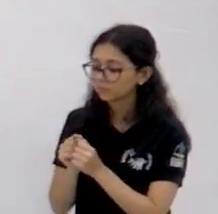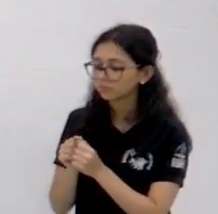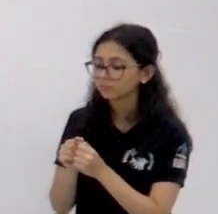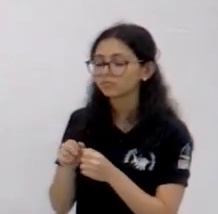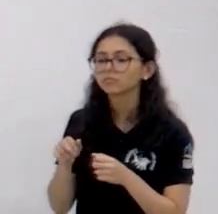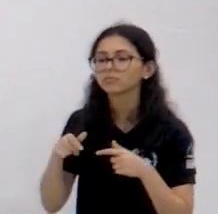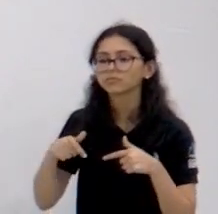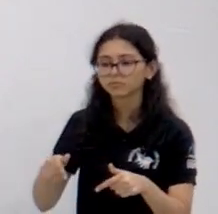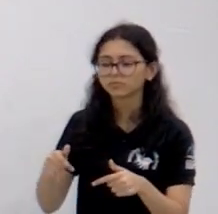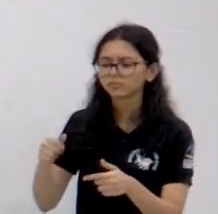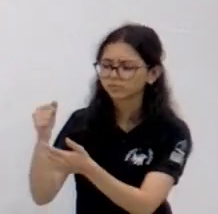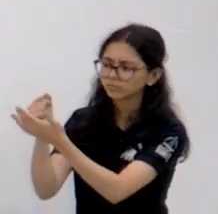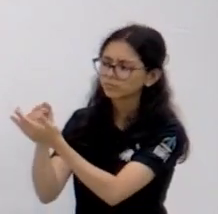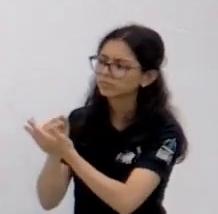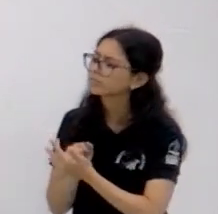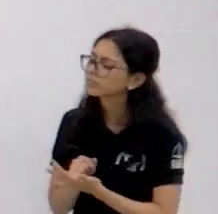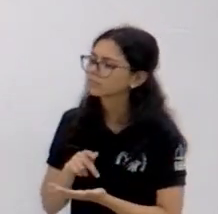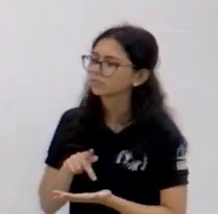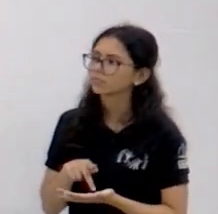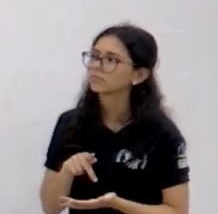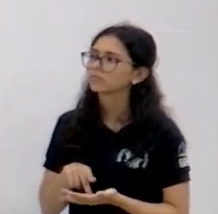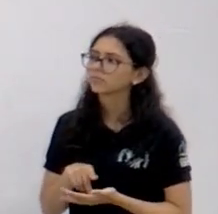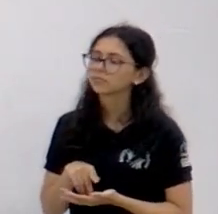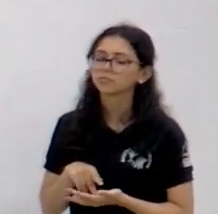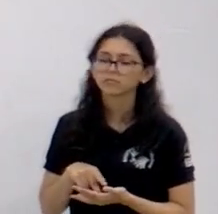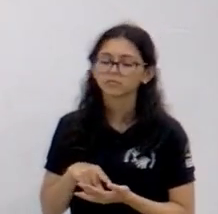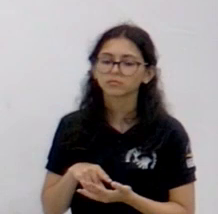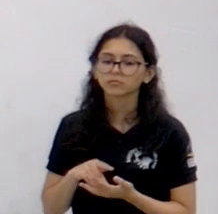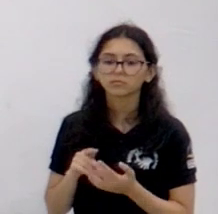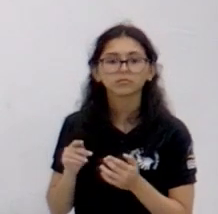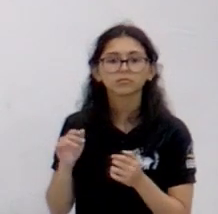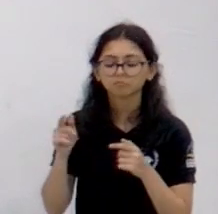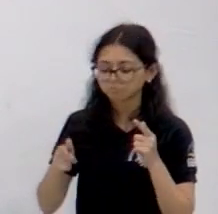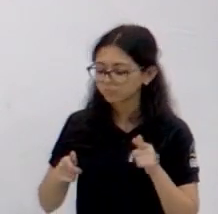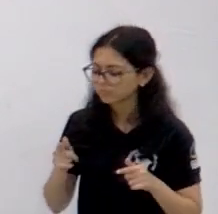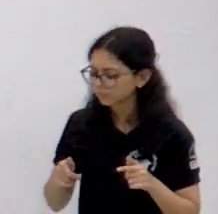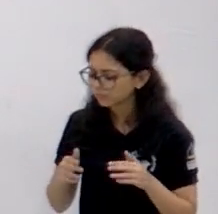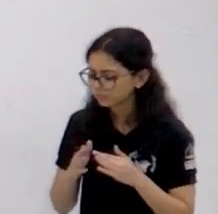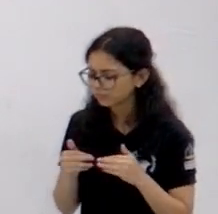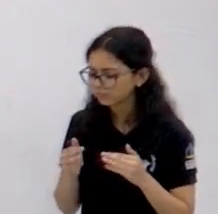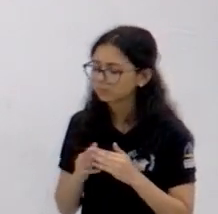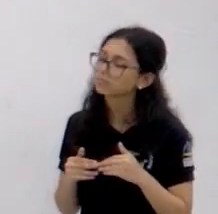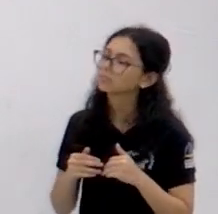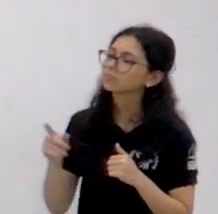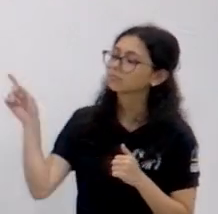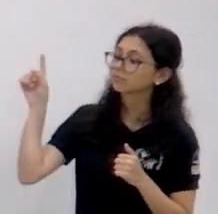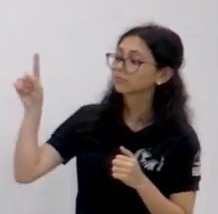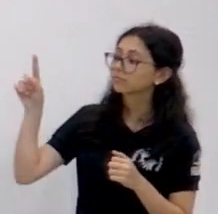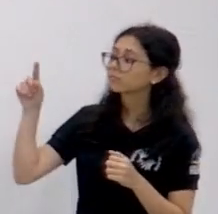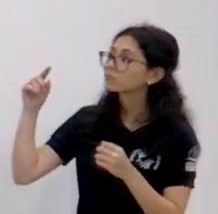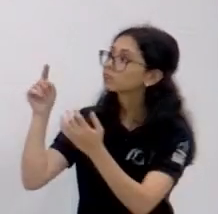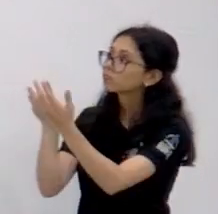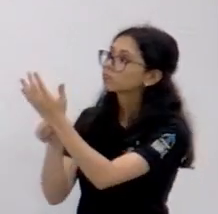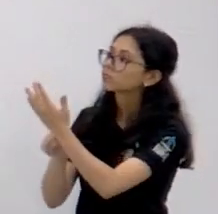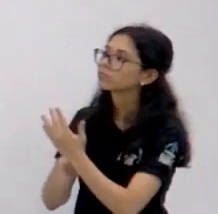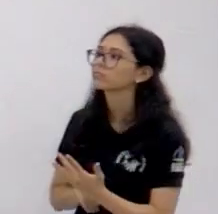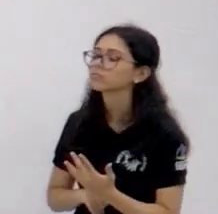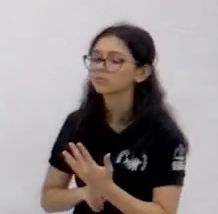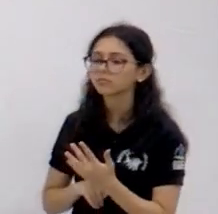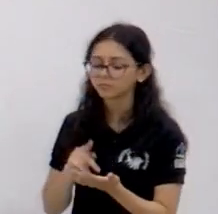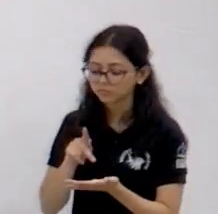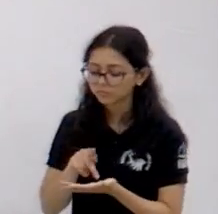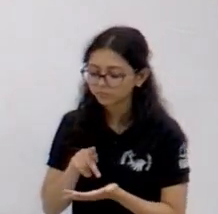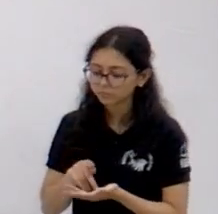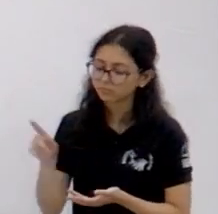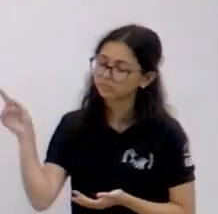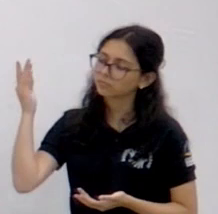o orvalho molhar apenas a lã, e todo o chão estiver seco, saberei que tu libertarás Israel por meu intermédio, como